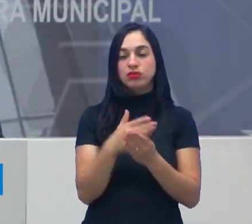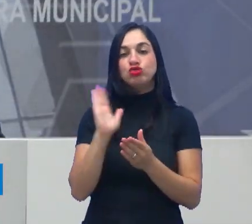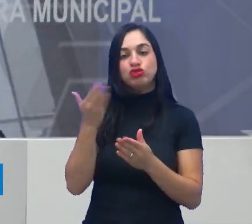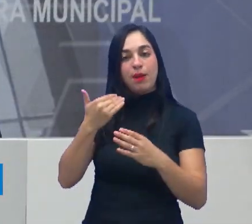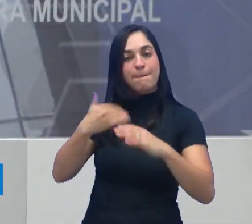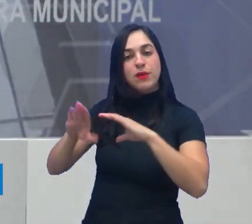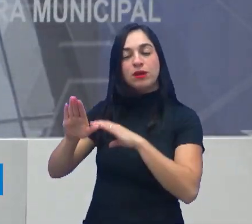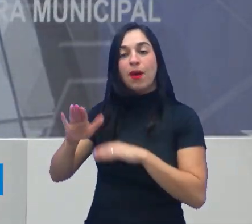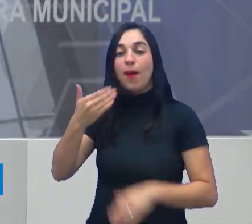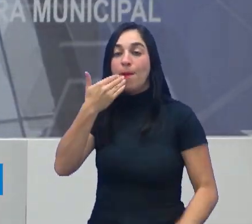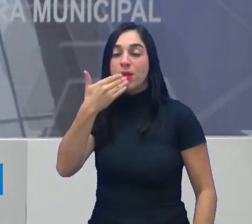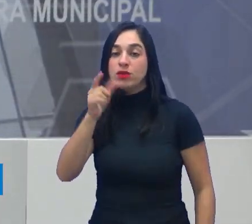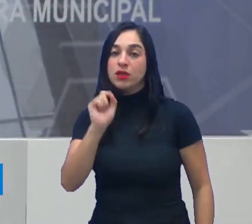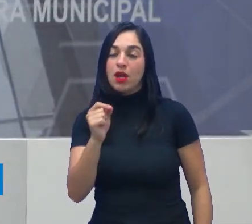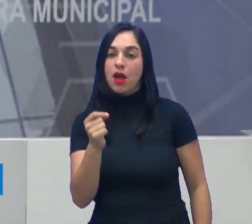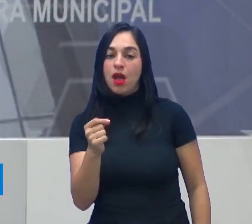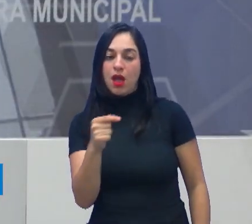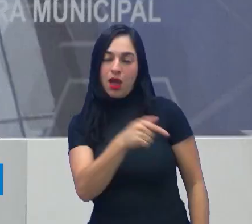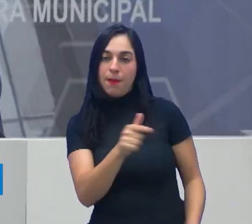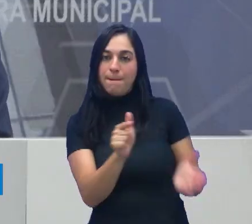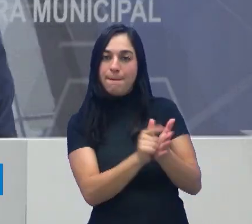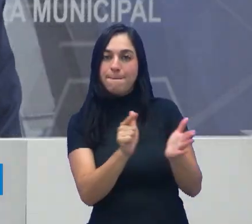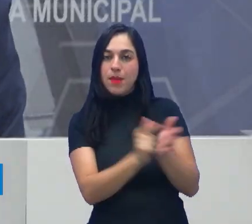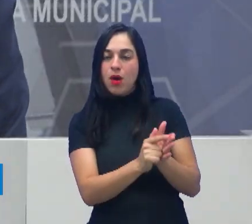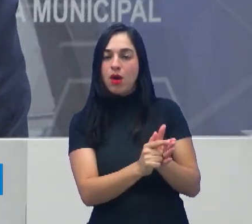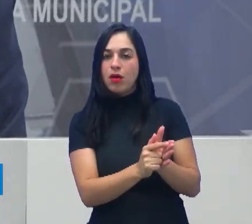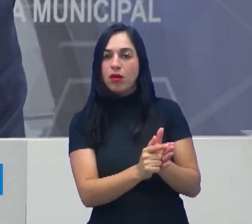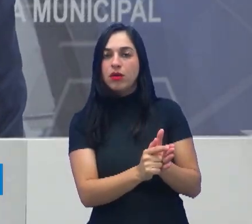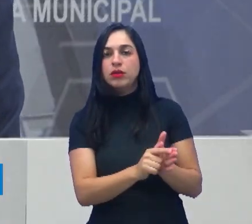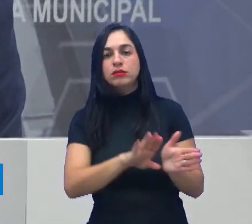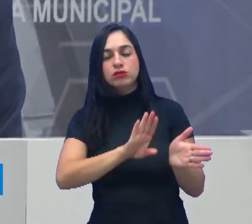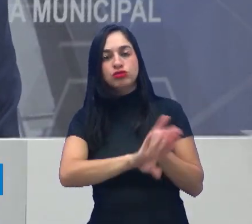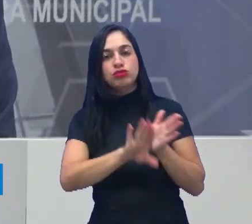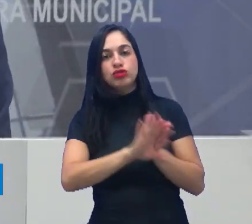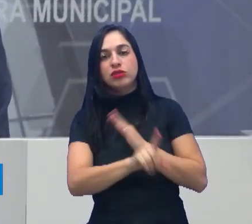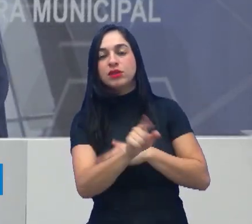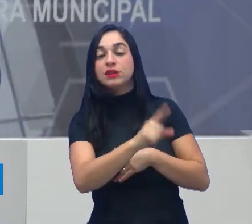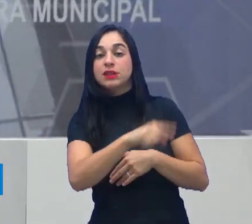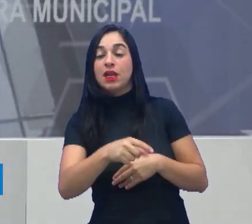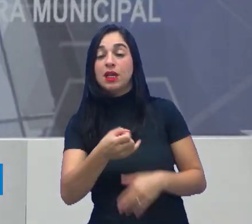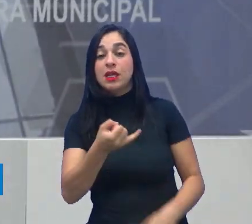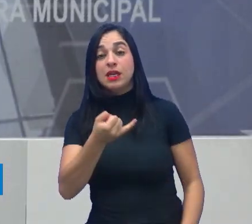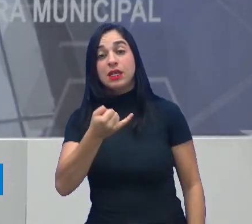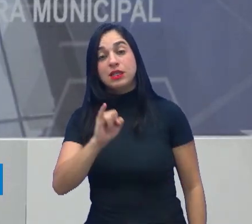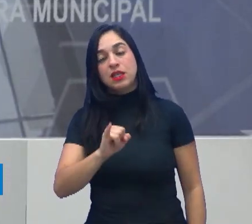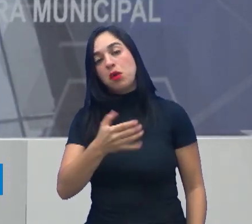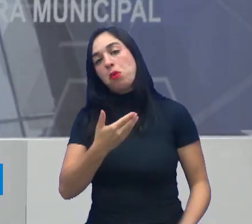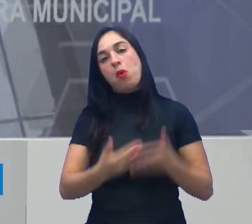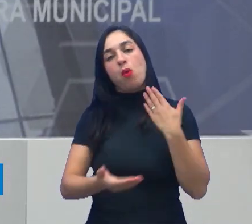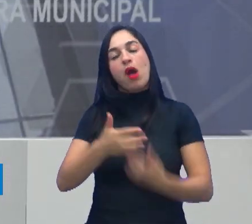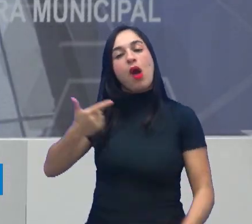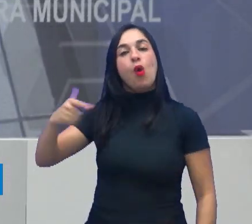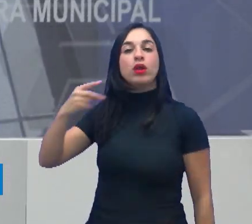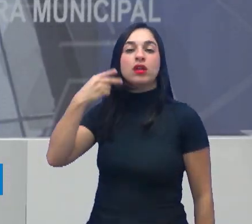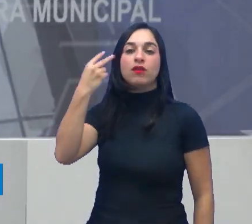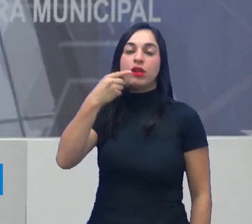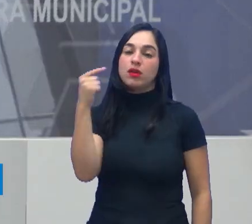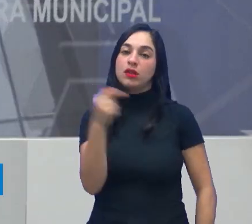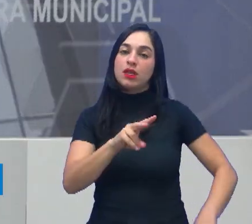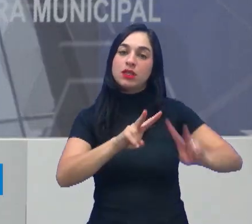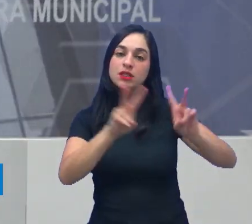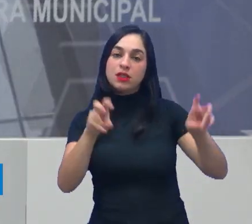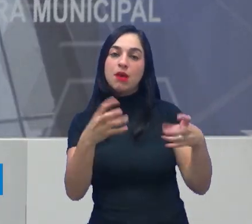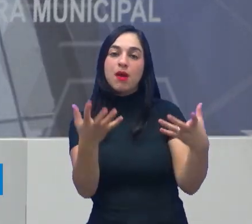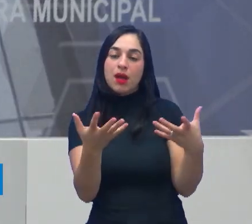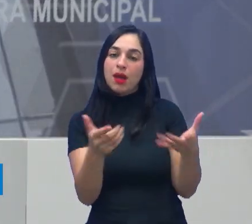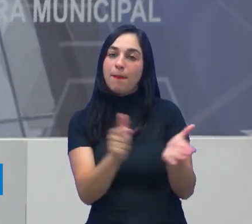para que seja retirado esse conteúdo, e que se algum vereador parlamentar quiser fazer um conteúdo a este respeito, que faça e